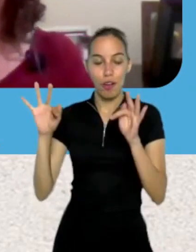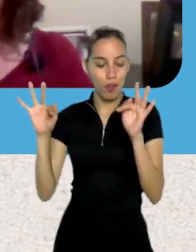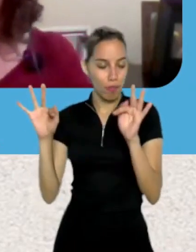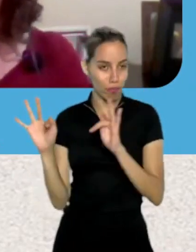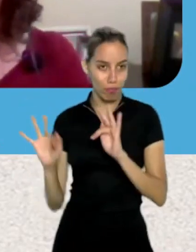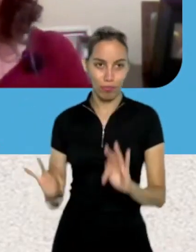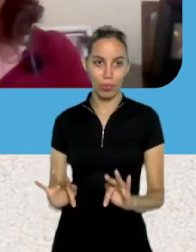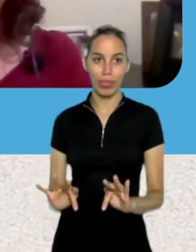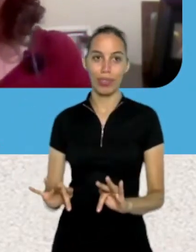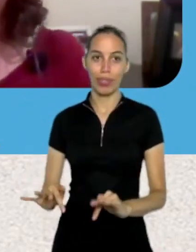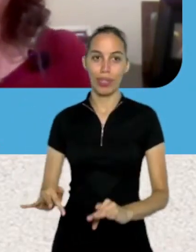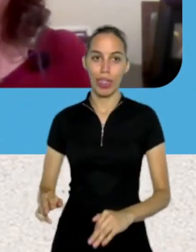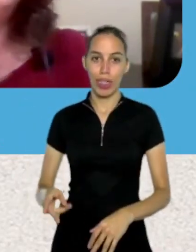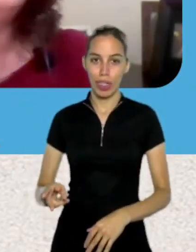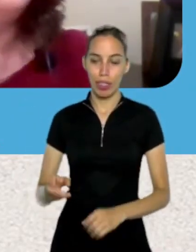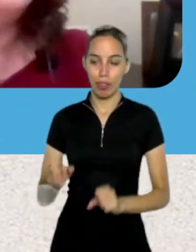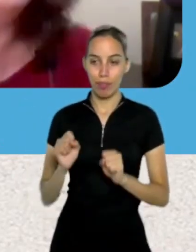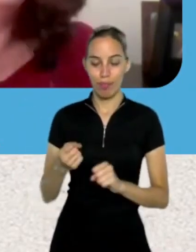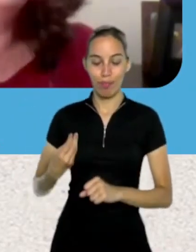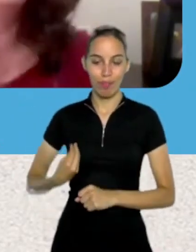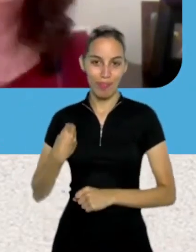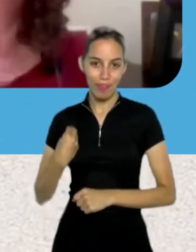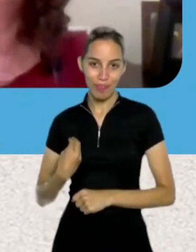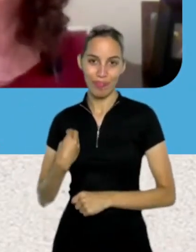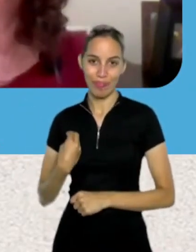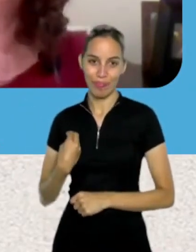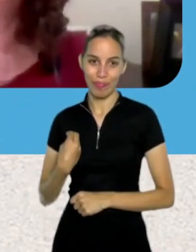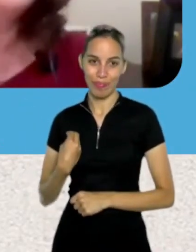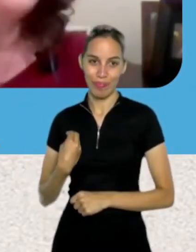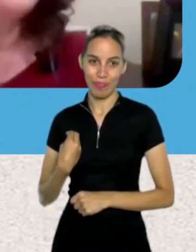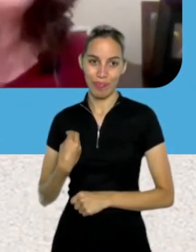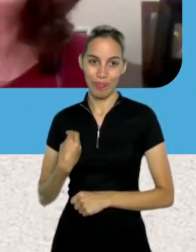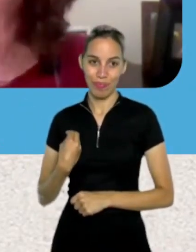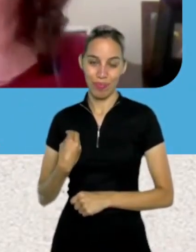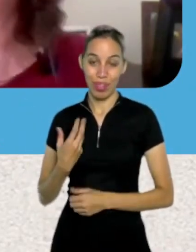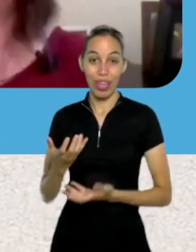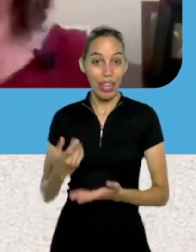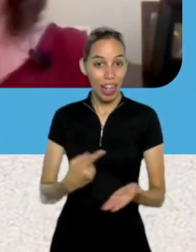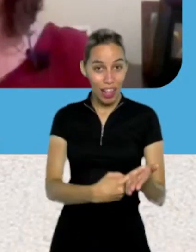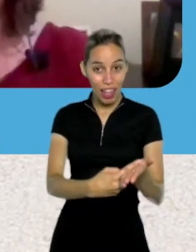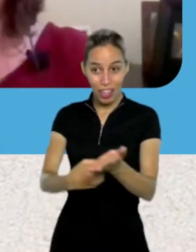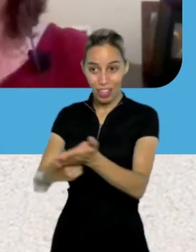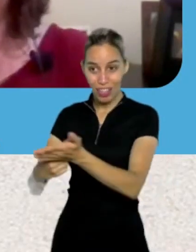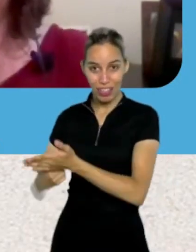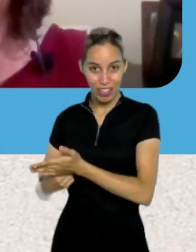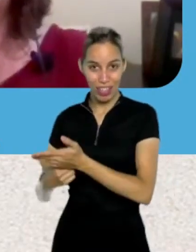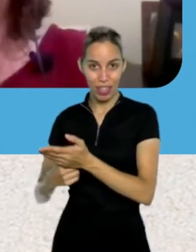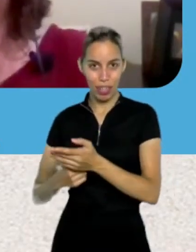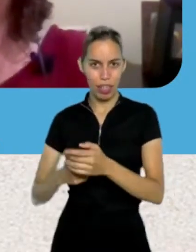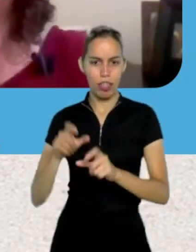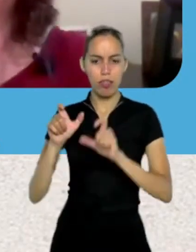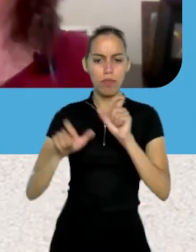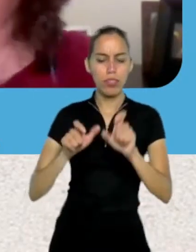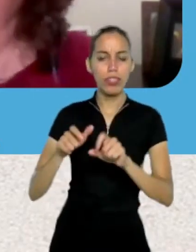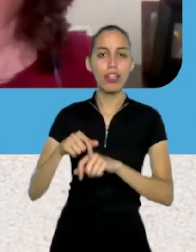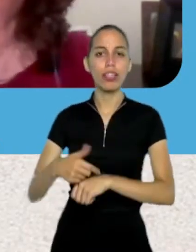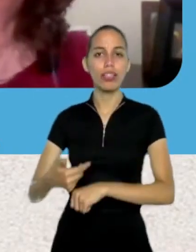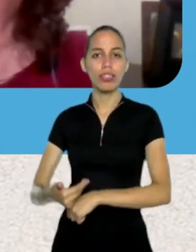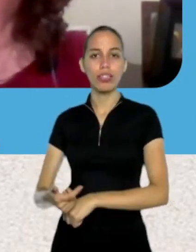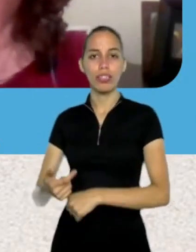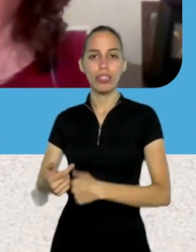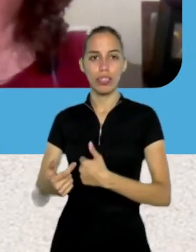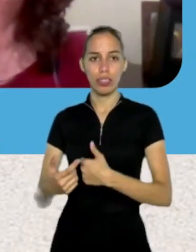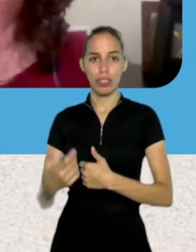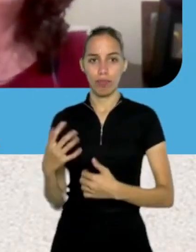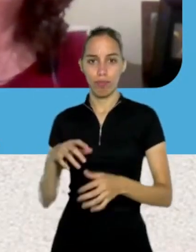de poder participar. E, assim, né? Convidar as pessoas, né? Me seguem lá no Instagram, né?